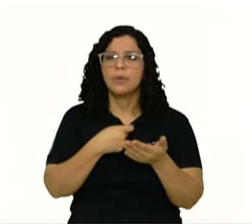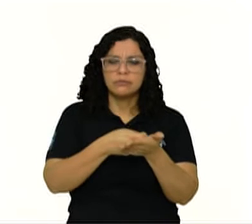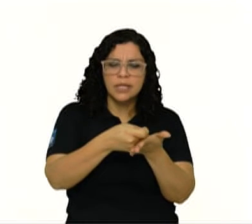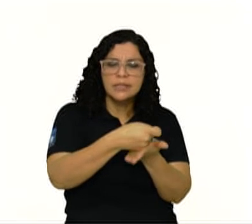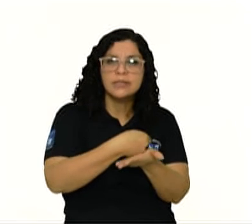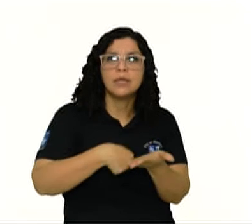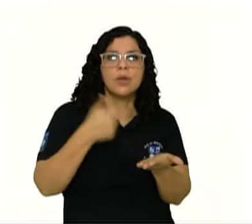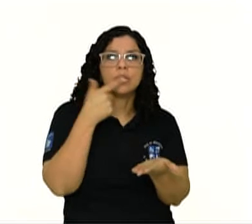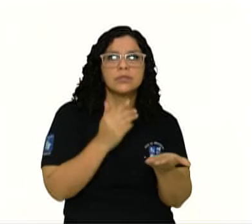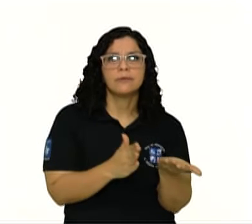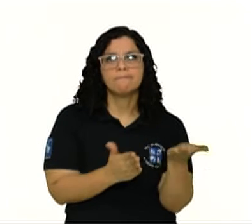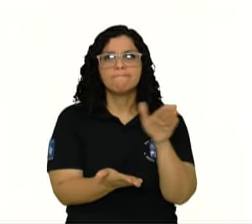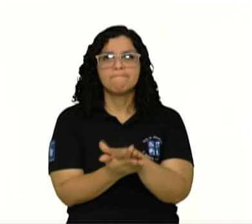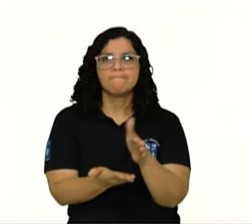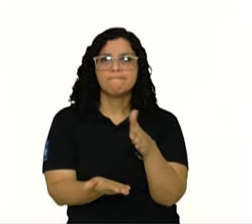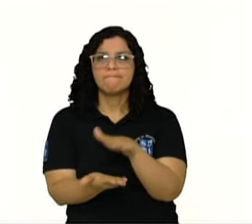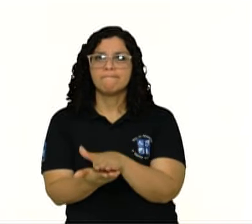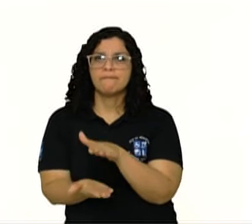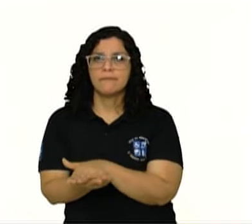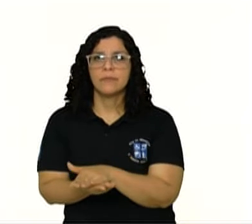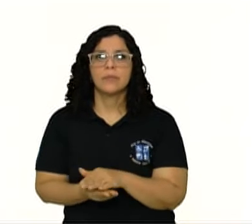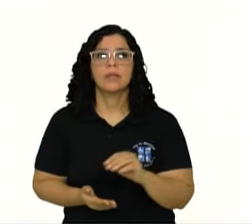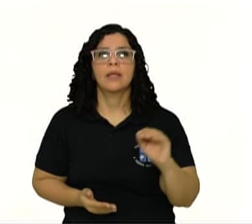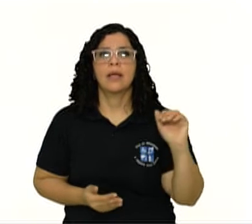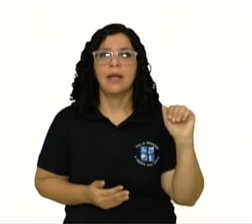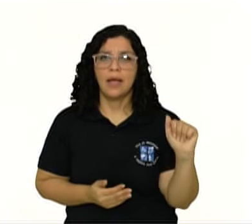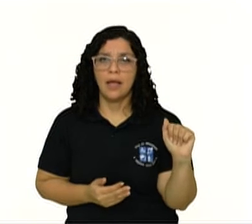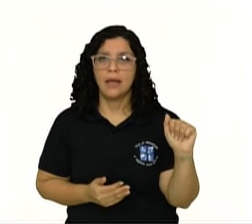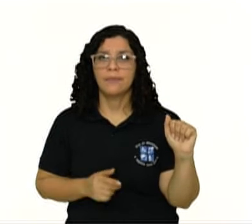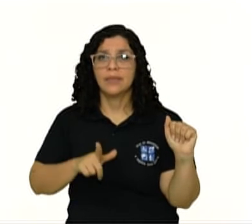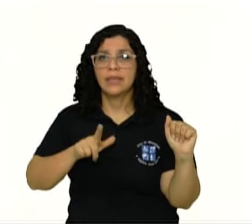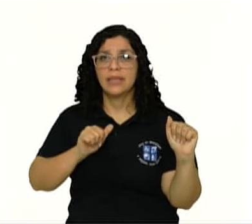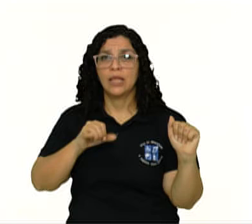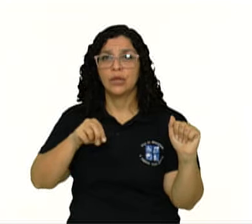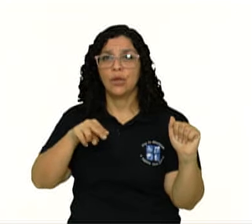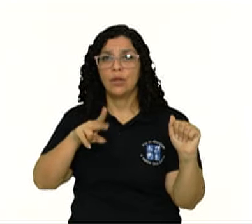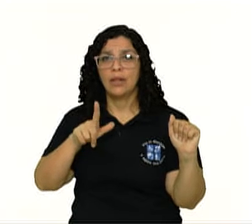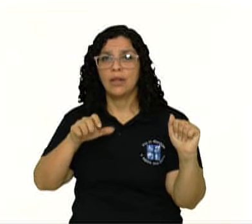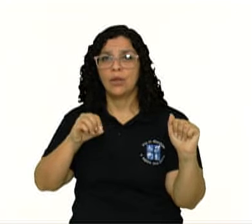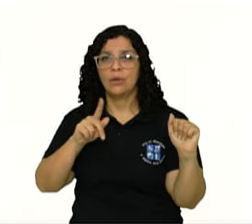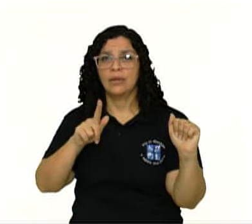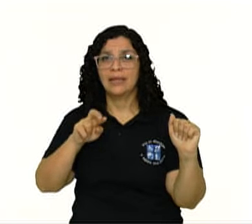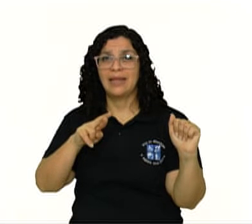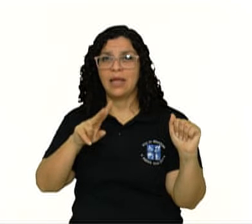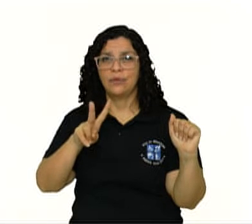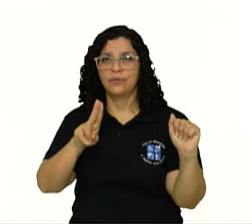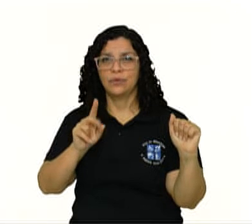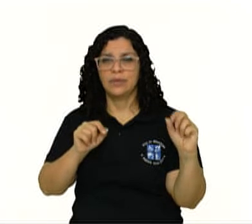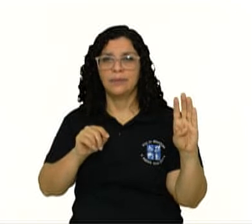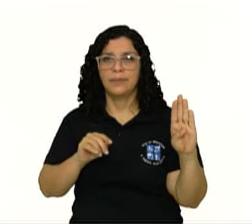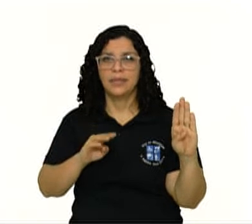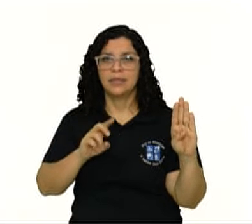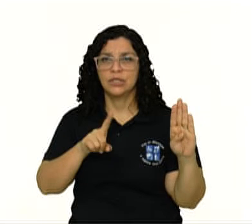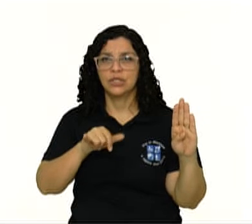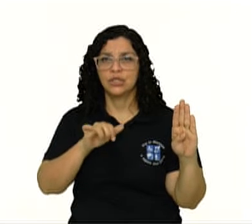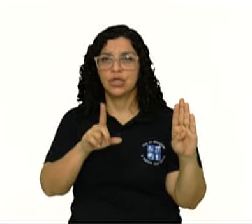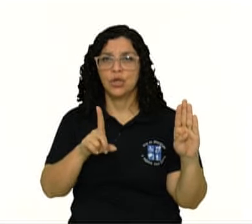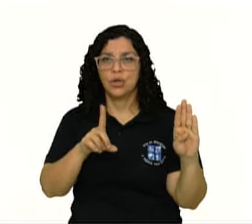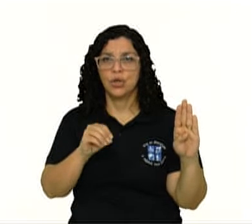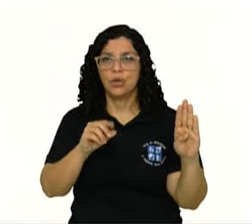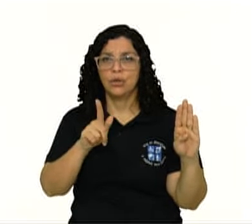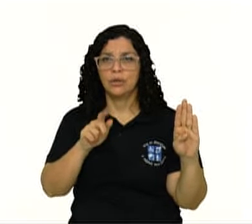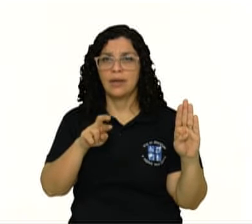impressão. Então, a alternativa A, linoleogravura. Alternativa B, xilogravura. Alternativa